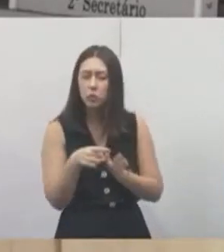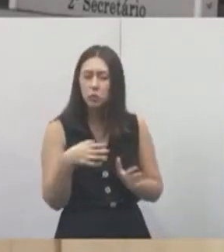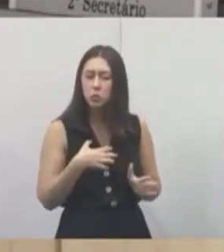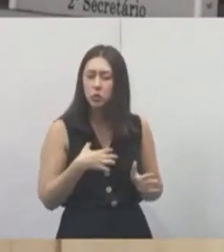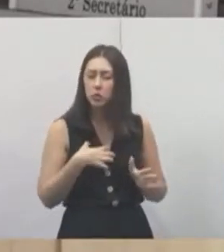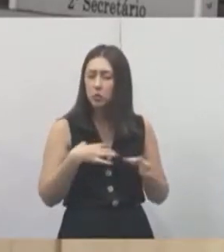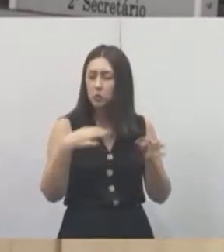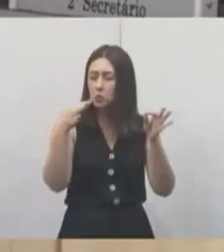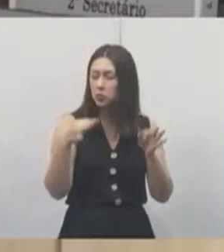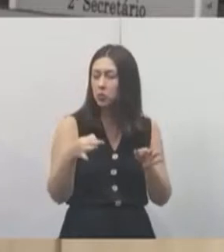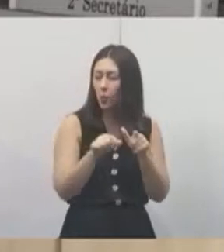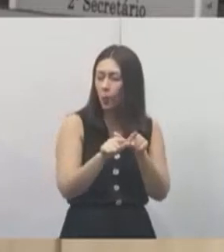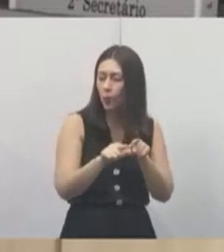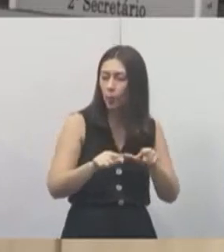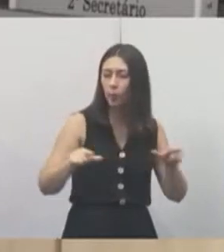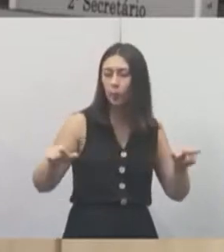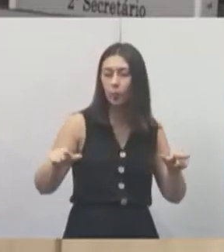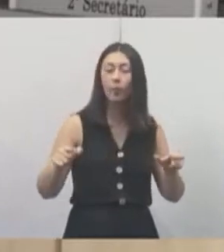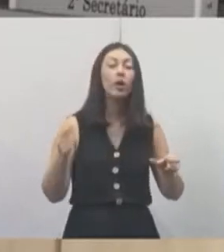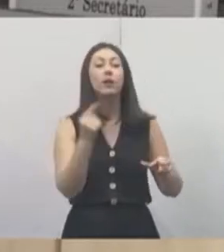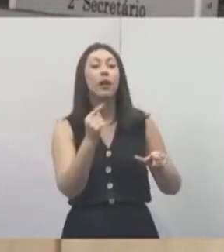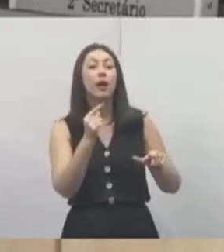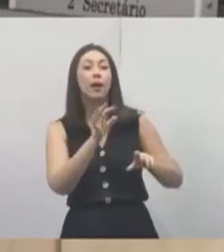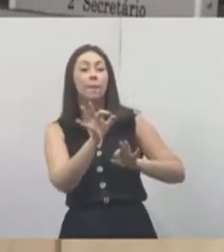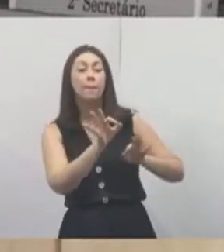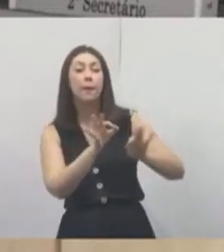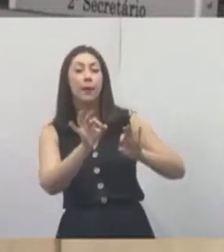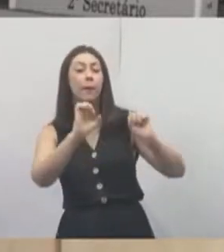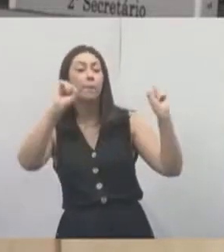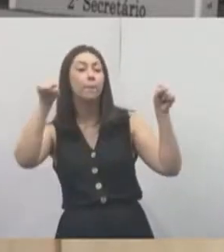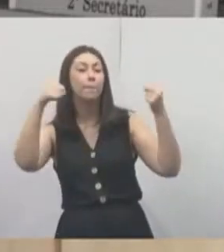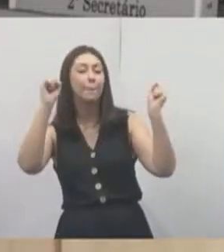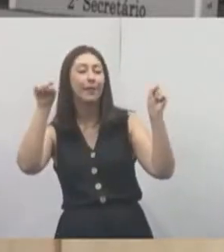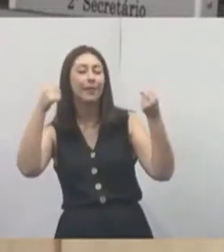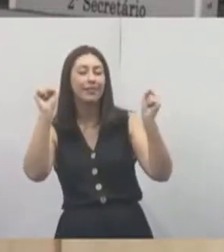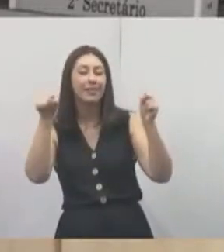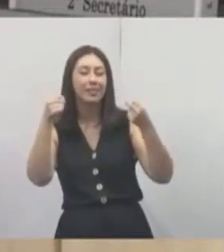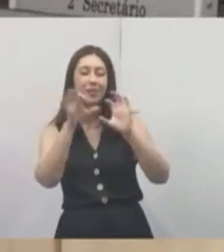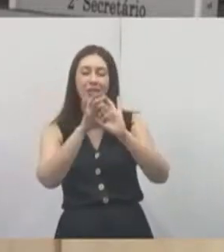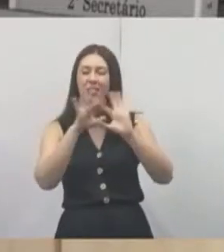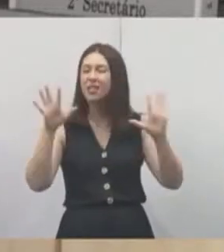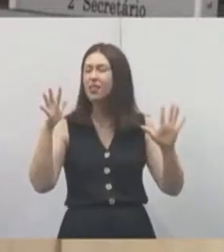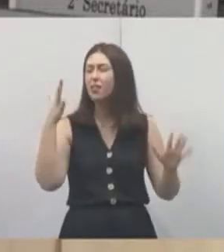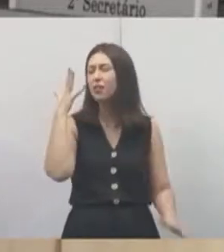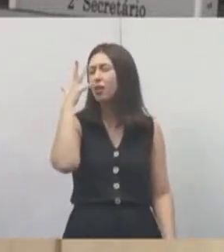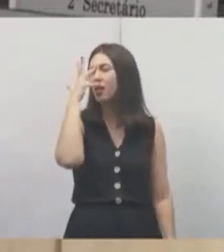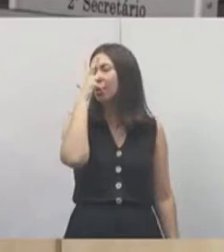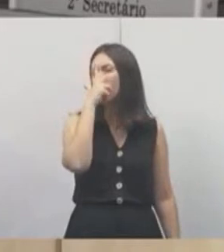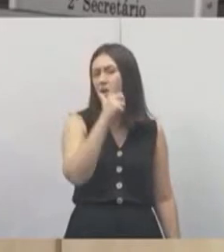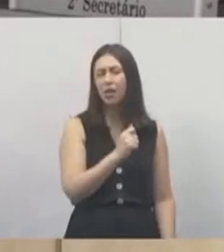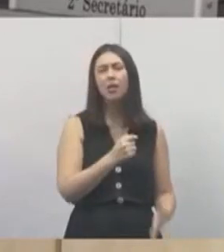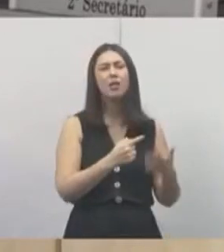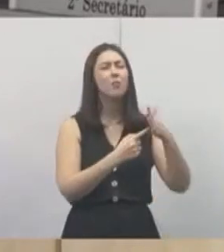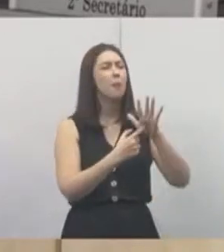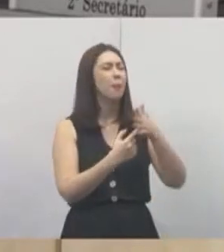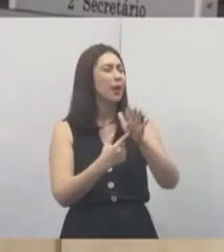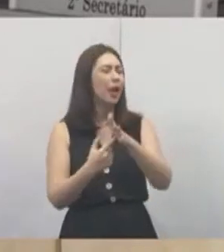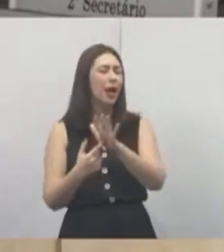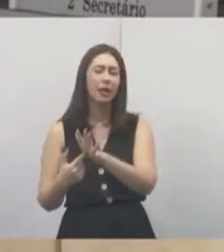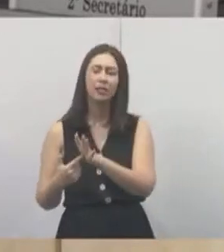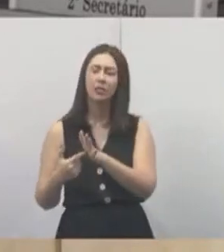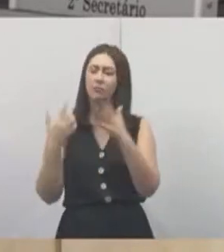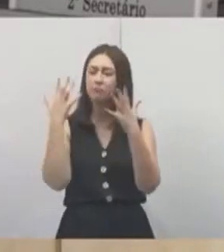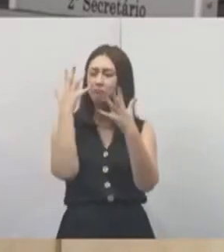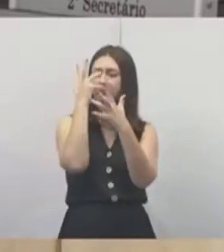asfaltar essa rua. Foi feita uma academia ao ar livre lá no final dessa rua. Ficou muito bonito, praça, o